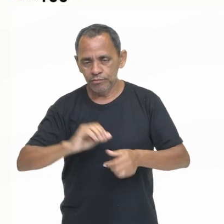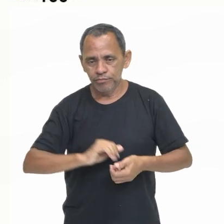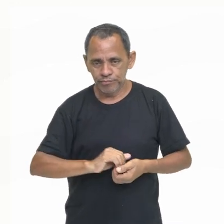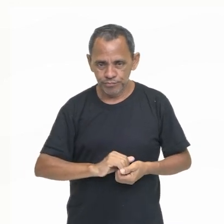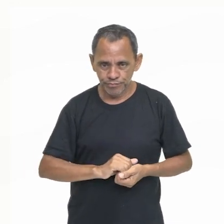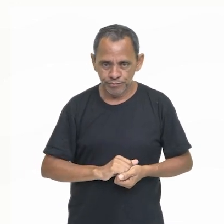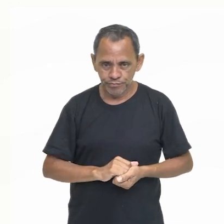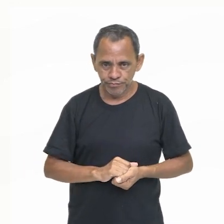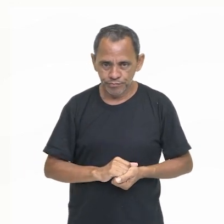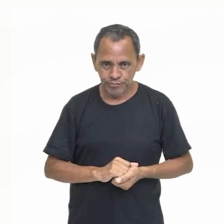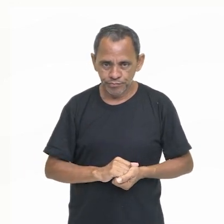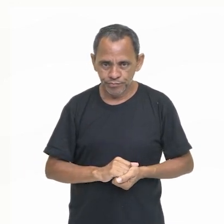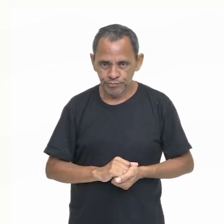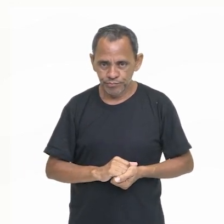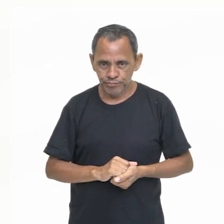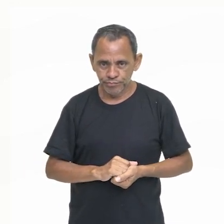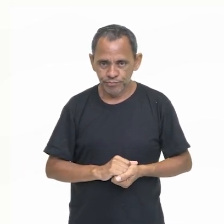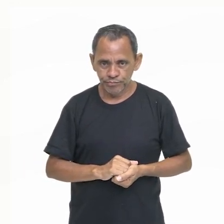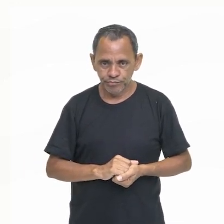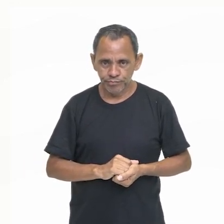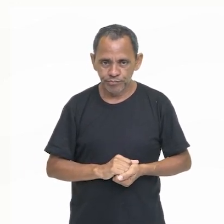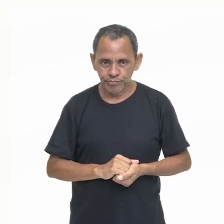quadrado. Então,